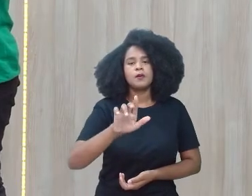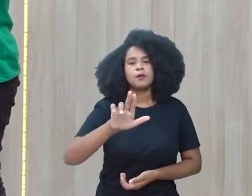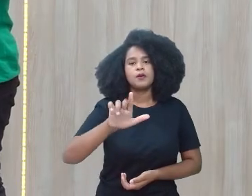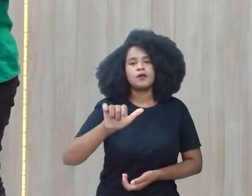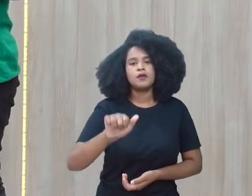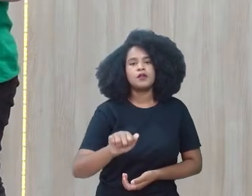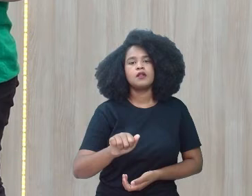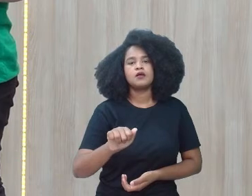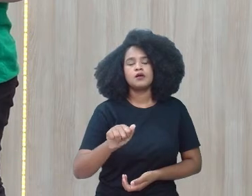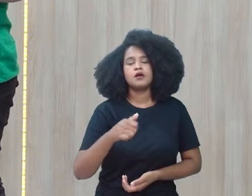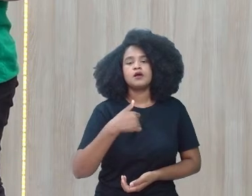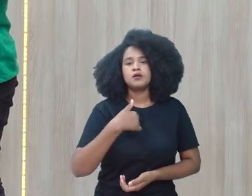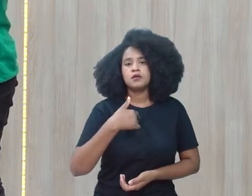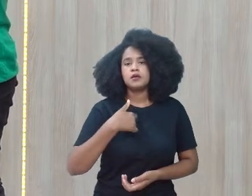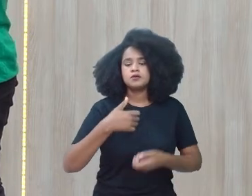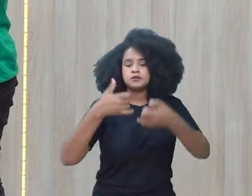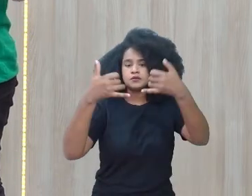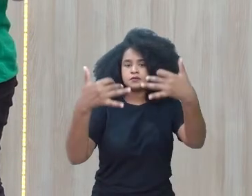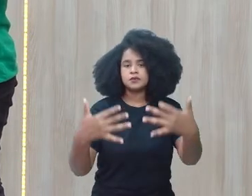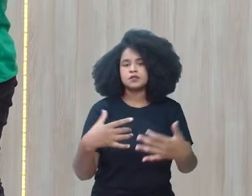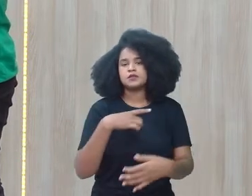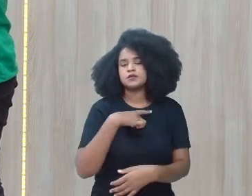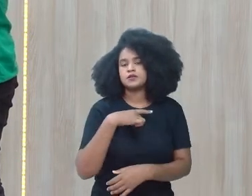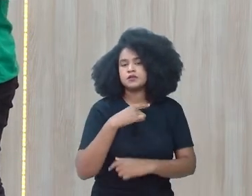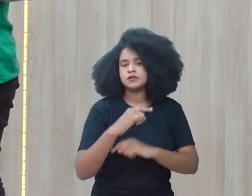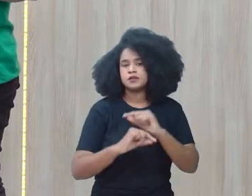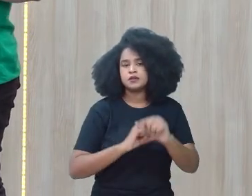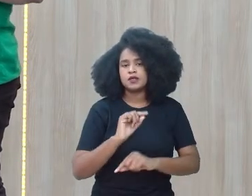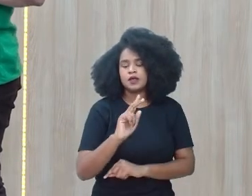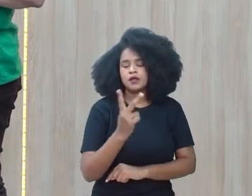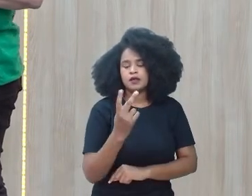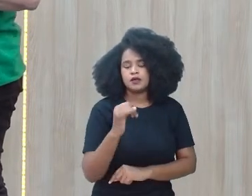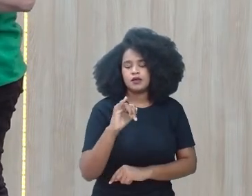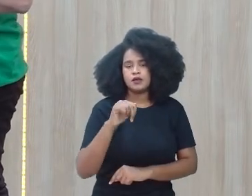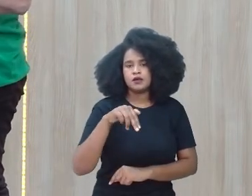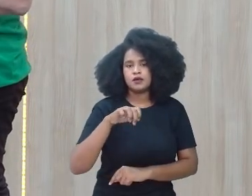os protagonistas eram a hiena e o leão.